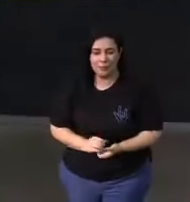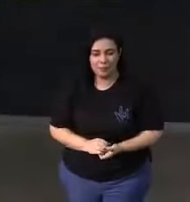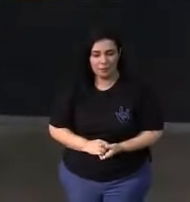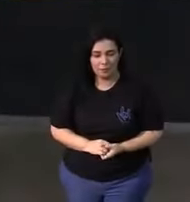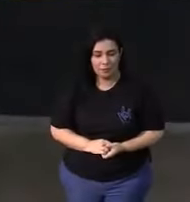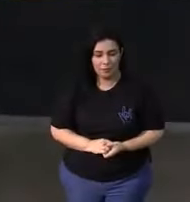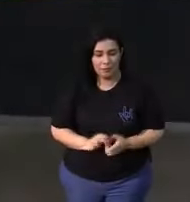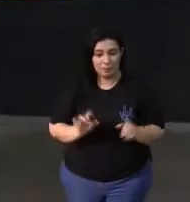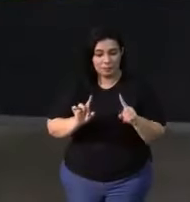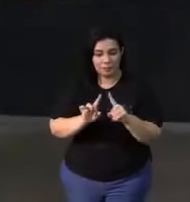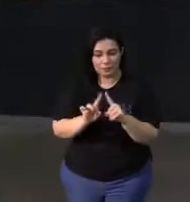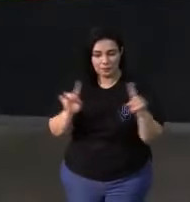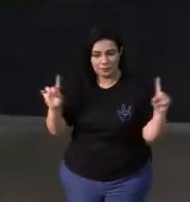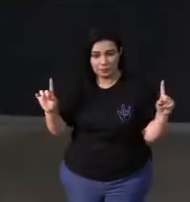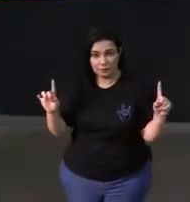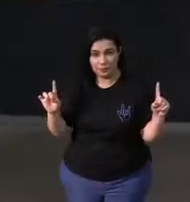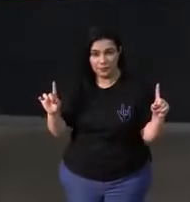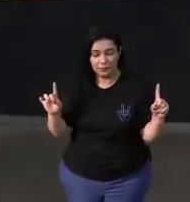Mas